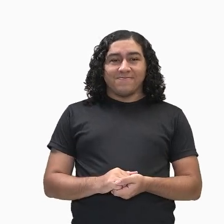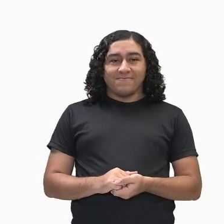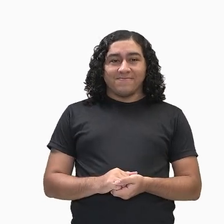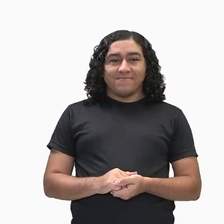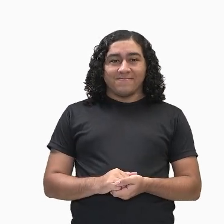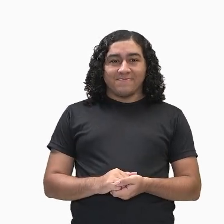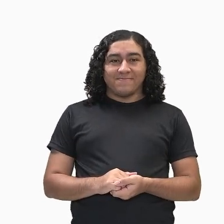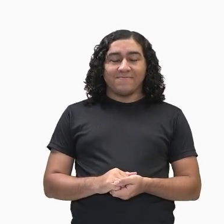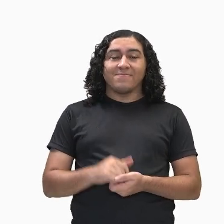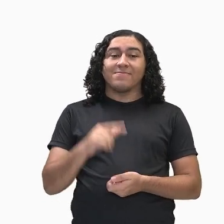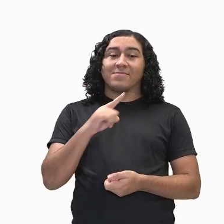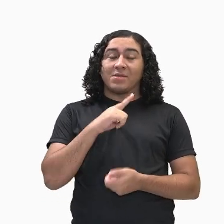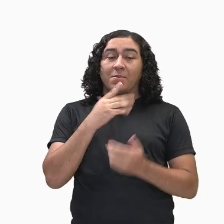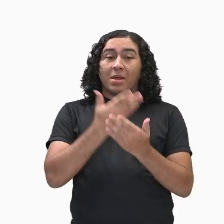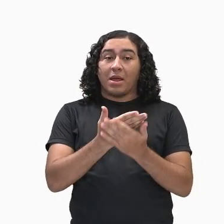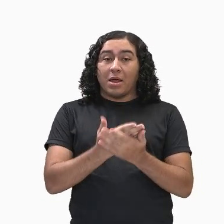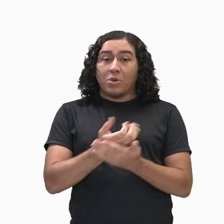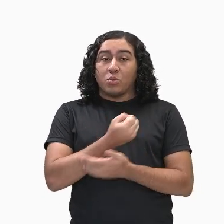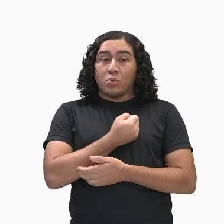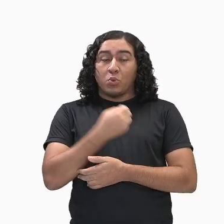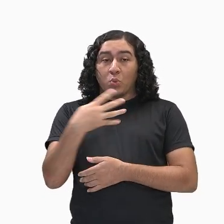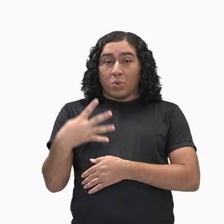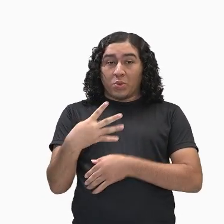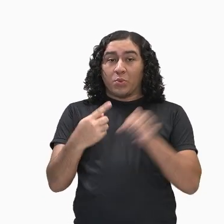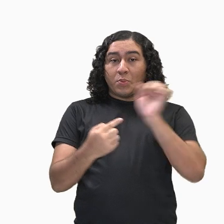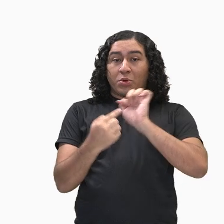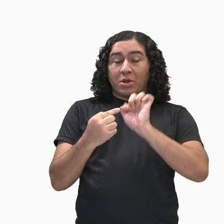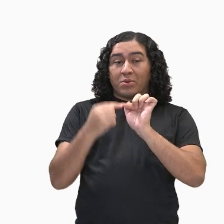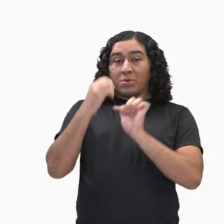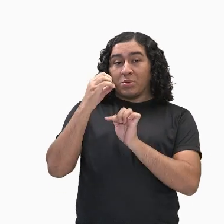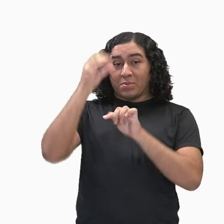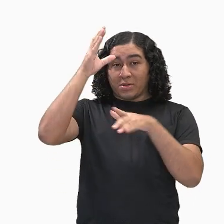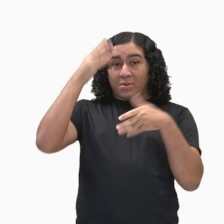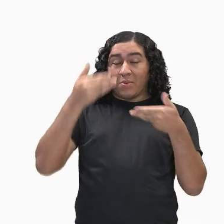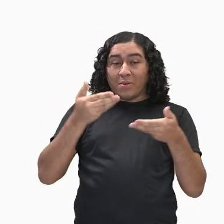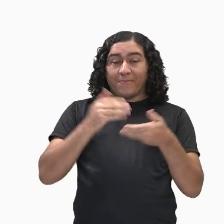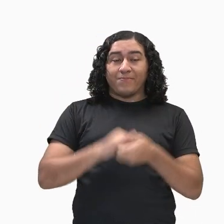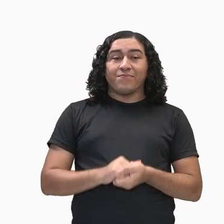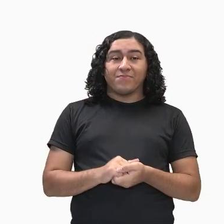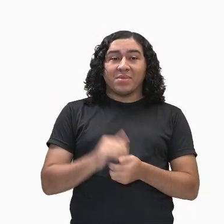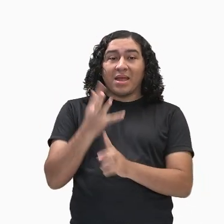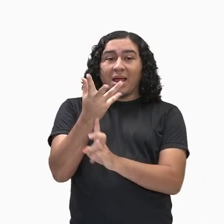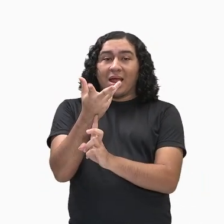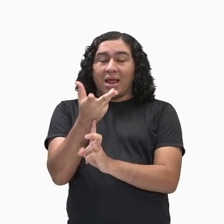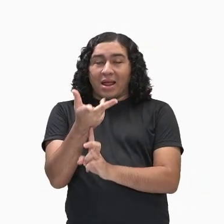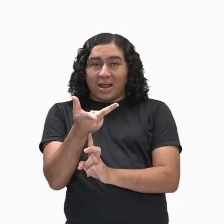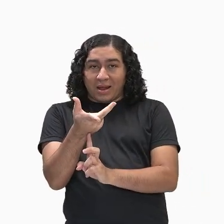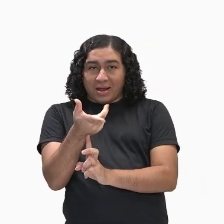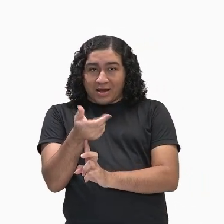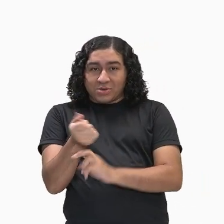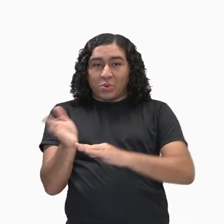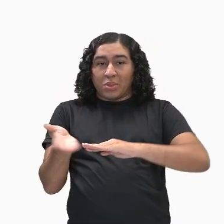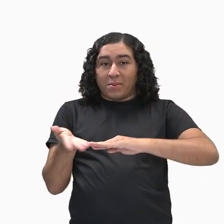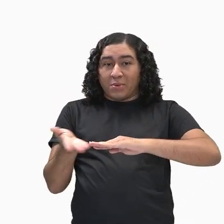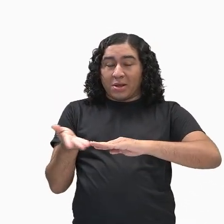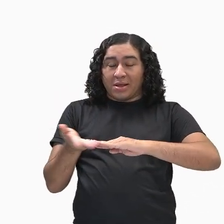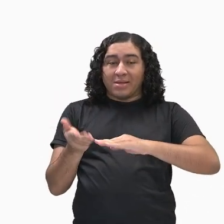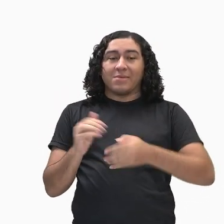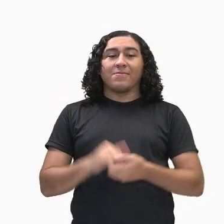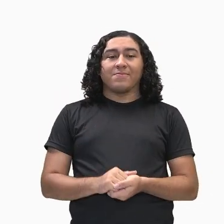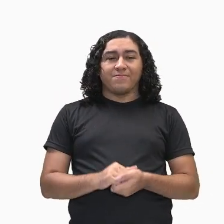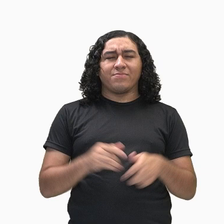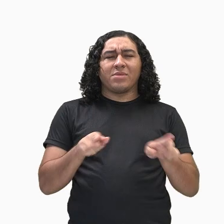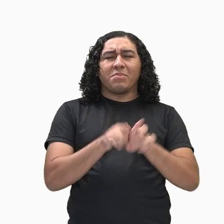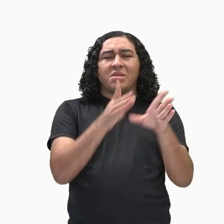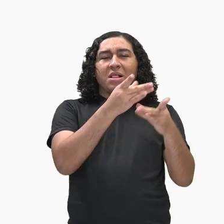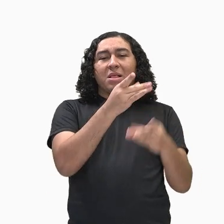Teremos na aula 4 como objeto de conhecimento, arte contemporânea e instalação, como